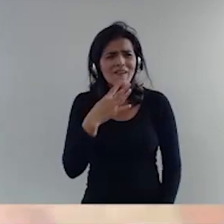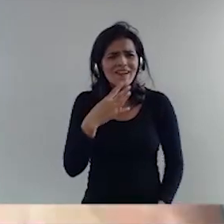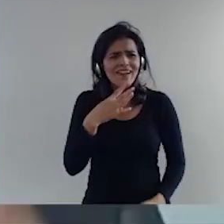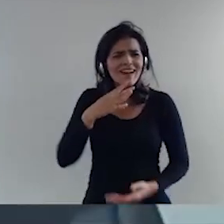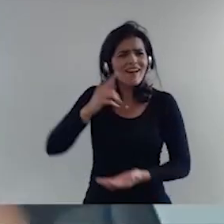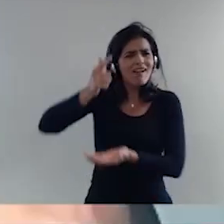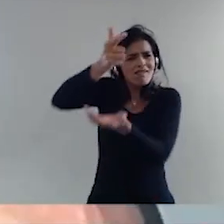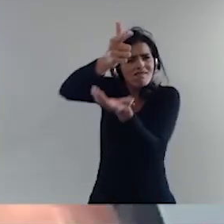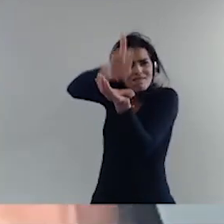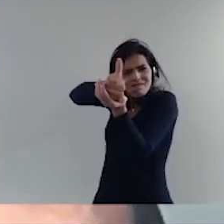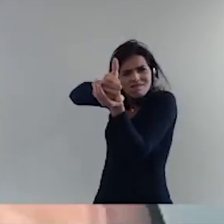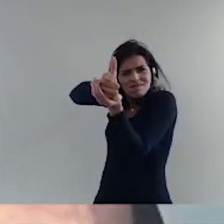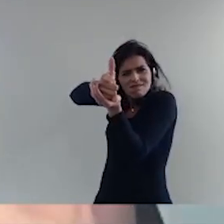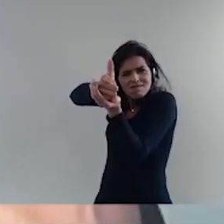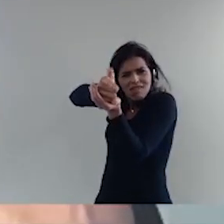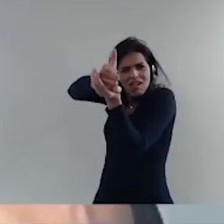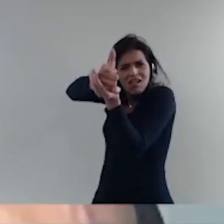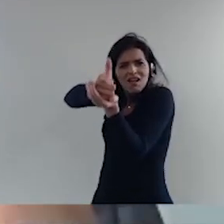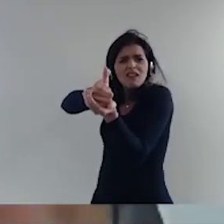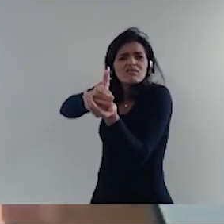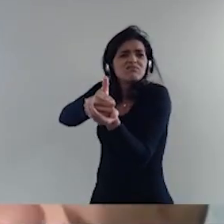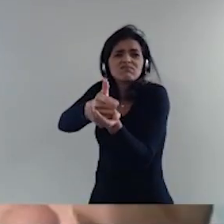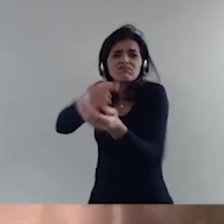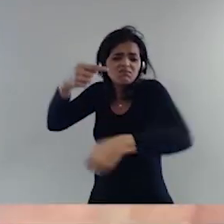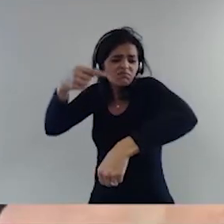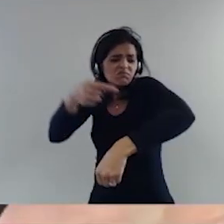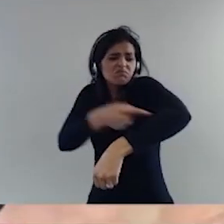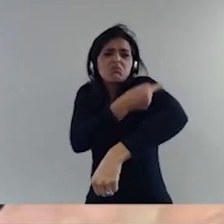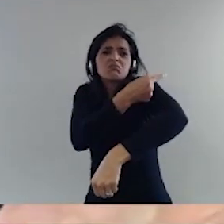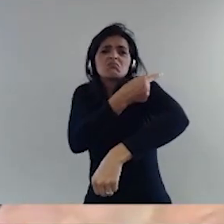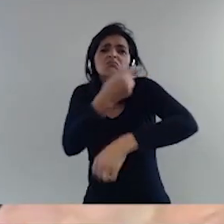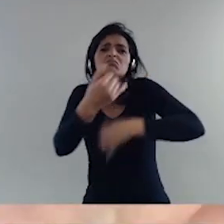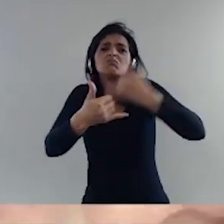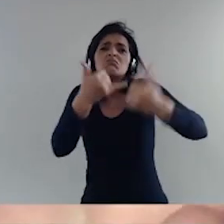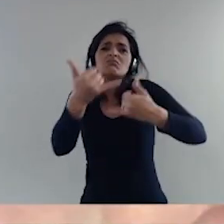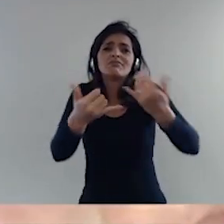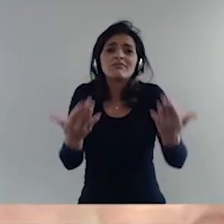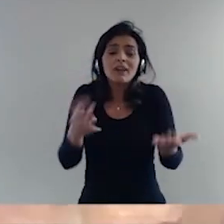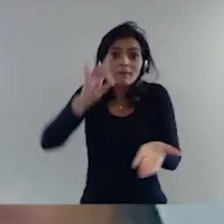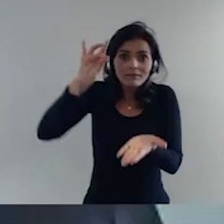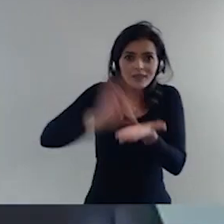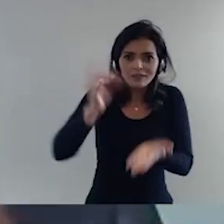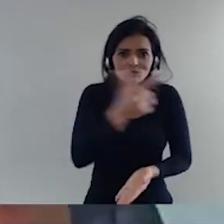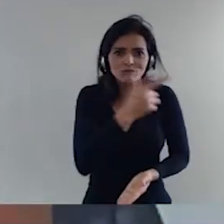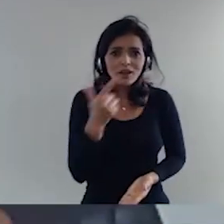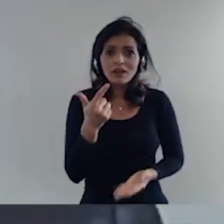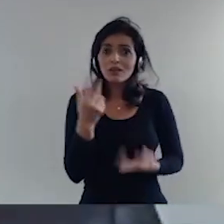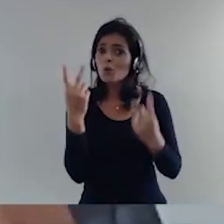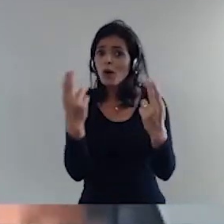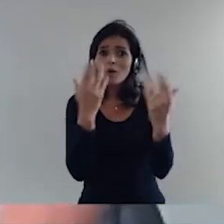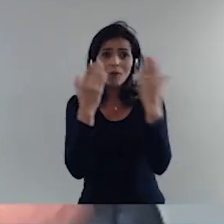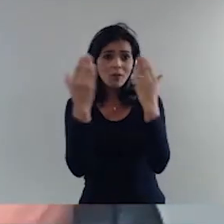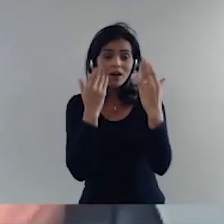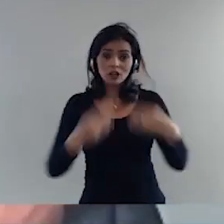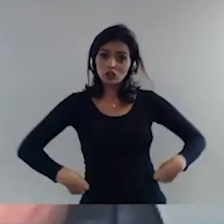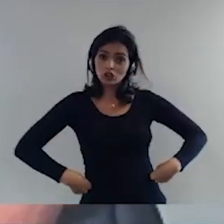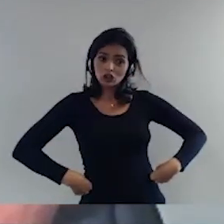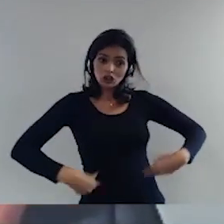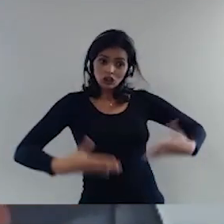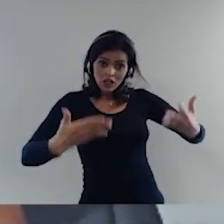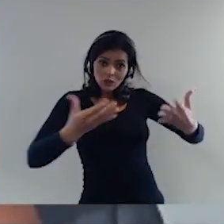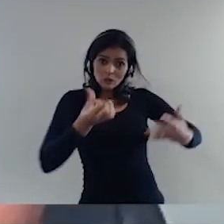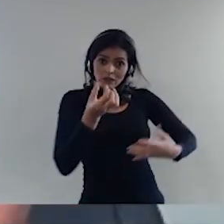isso não faz ferida. O dinheiro acabou. E se não acabou, está acabando, não cobre o